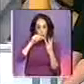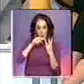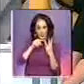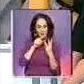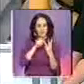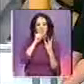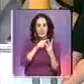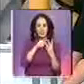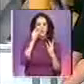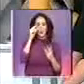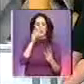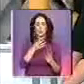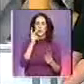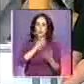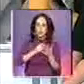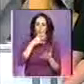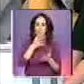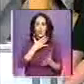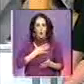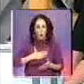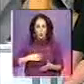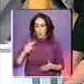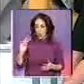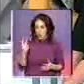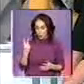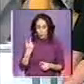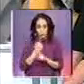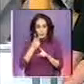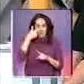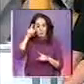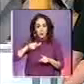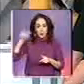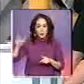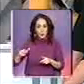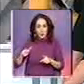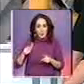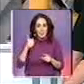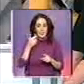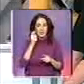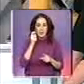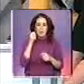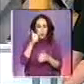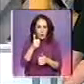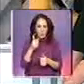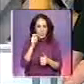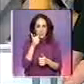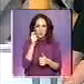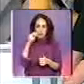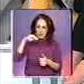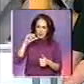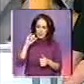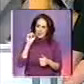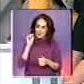por apresentar e dizer que gosta de nós porque nós somos pessoas benignas. E